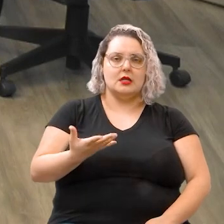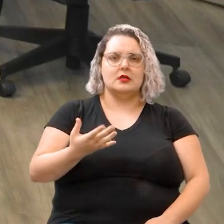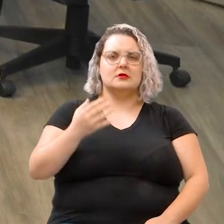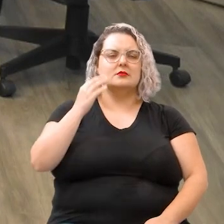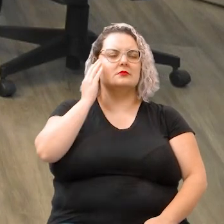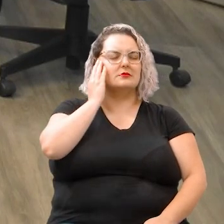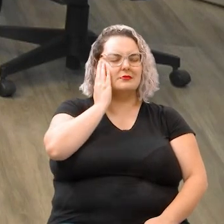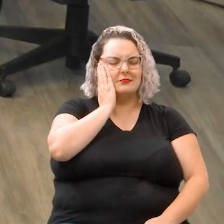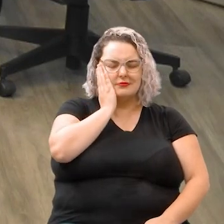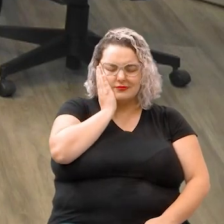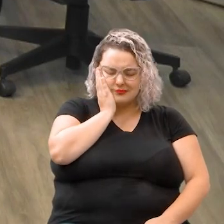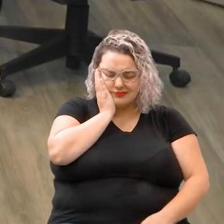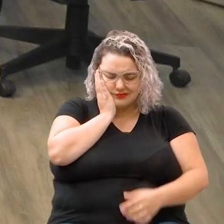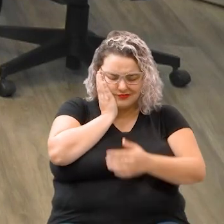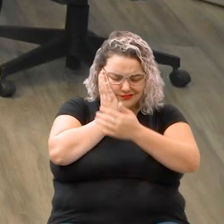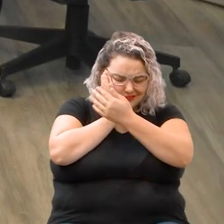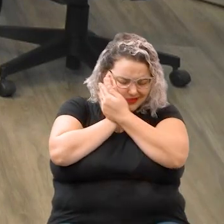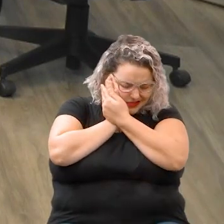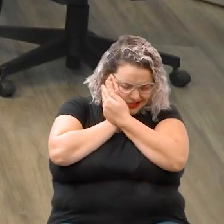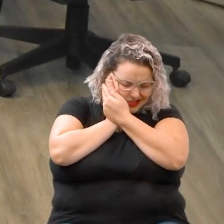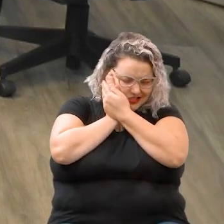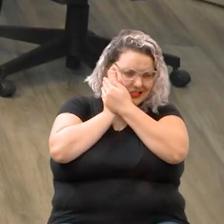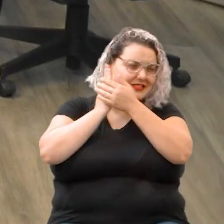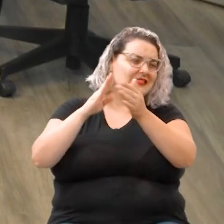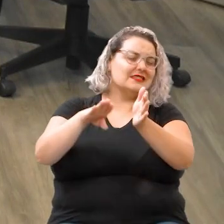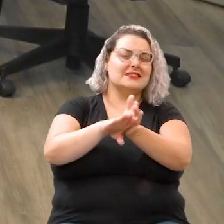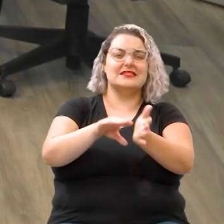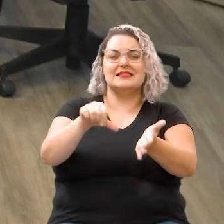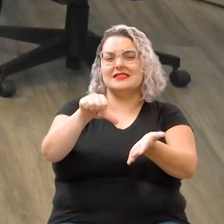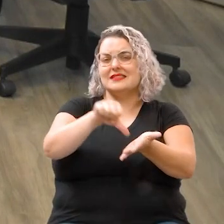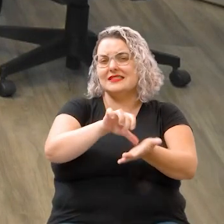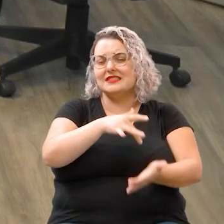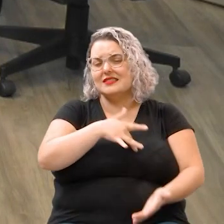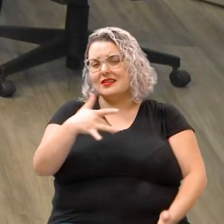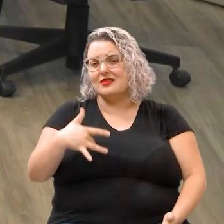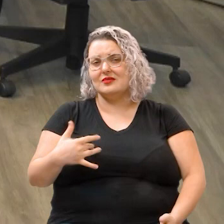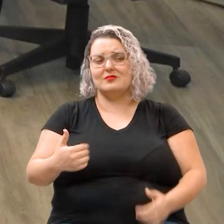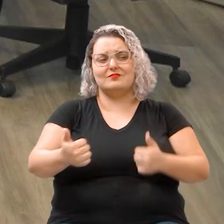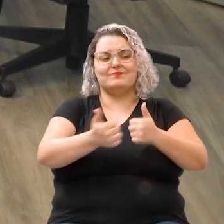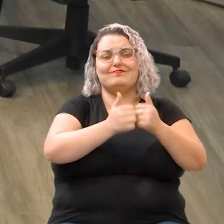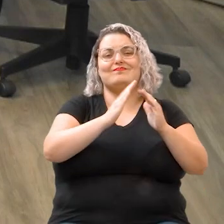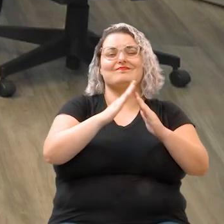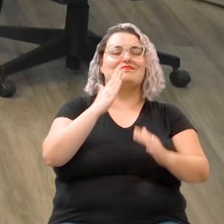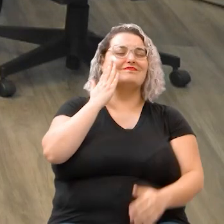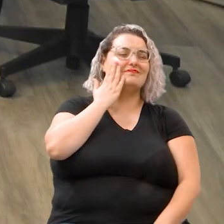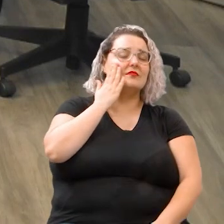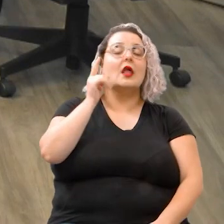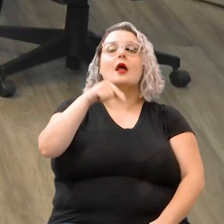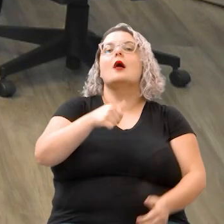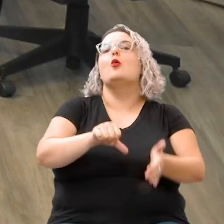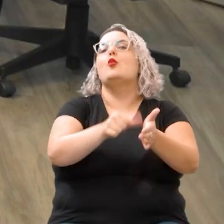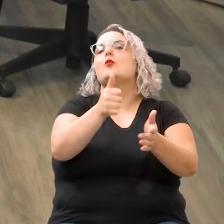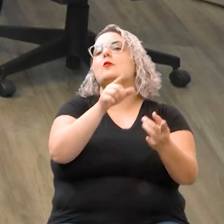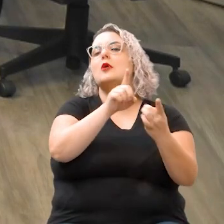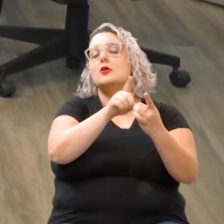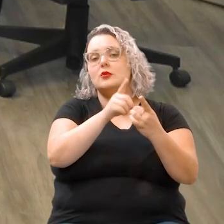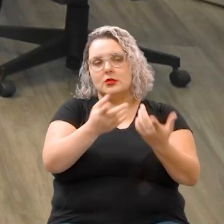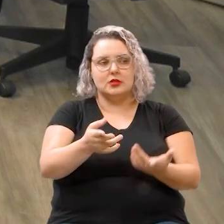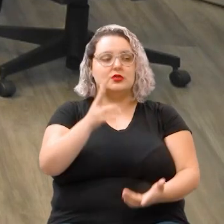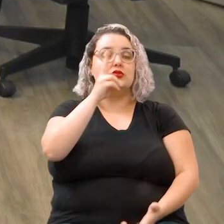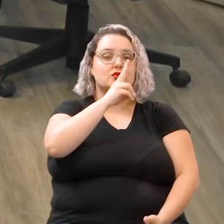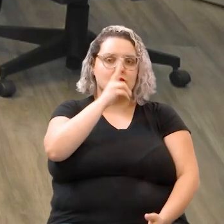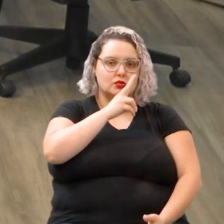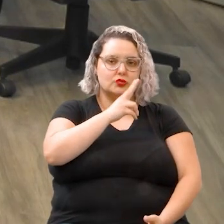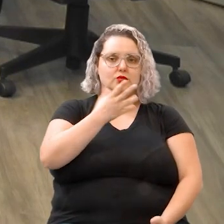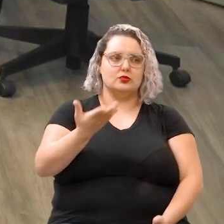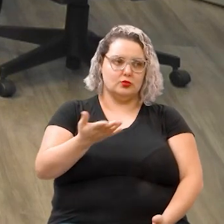dor de dente, chego no centro de saúde mais perto da minha casa e essa seria a minha porta de entrada num caso de